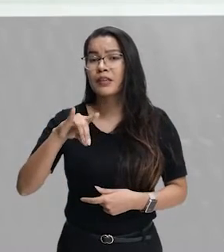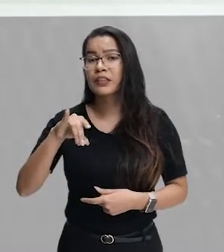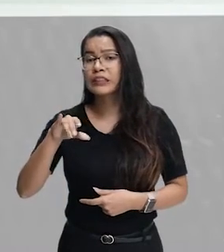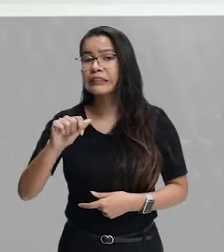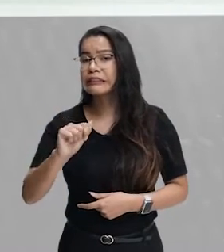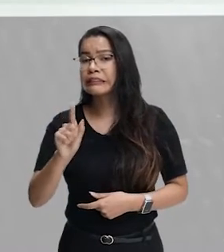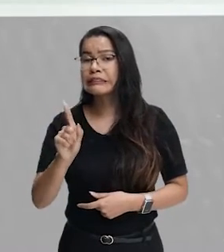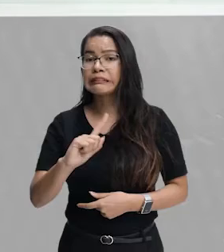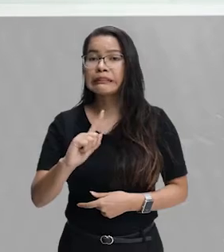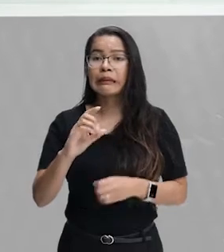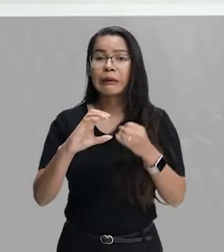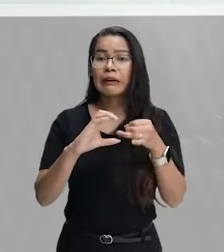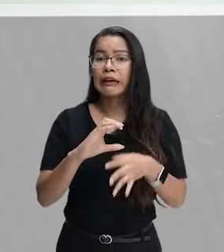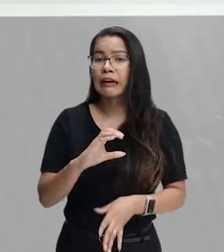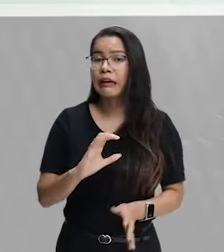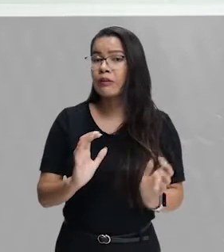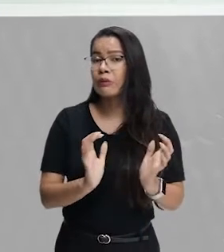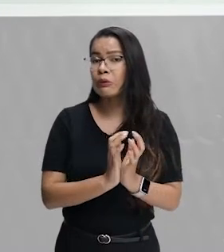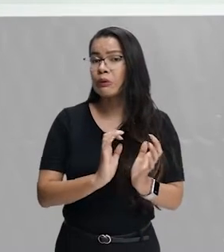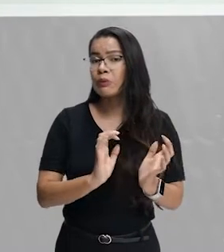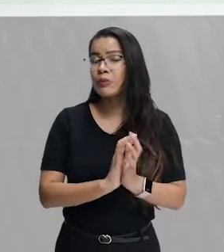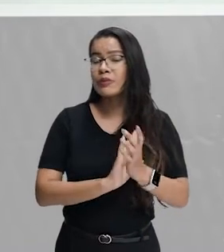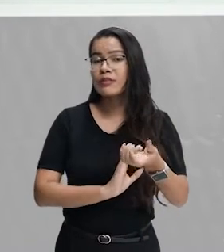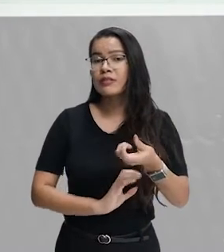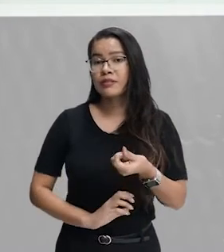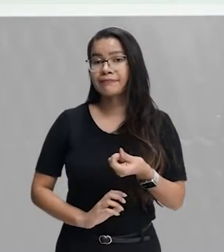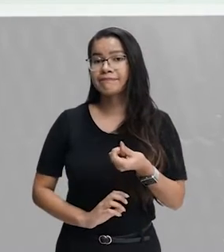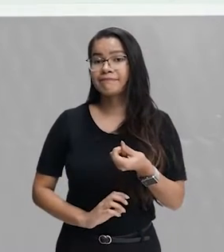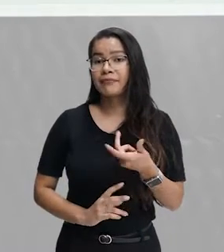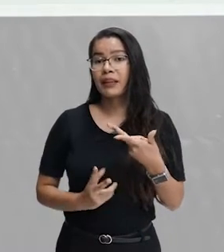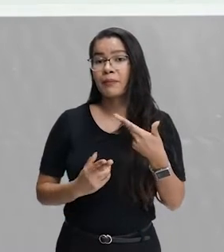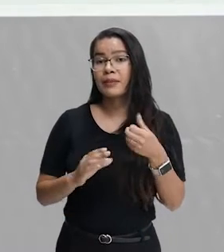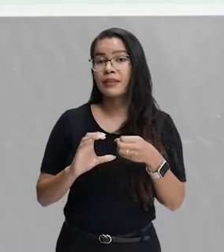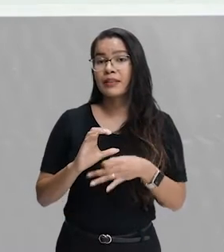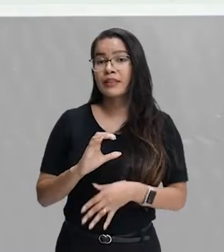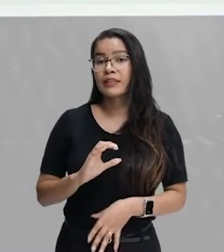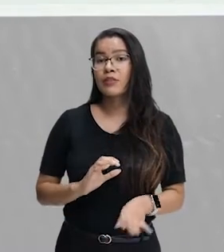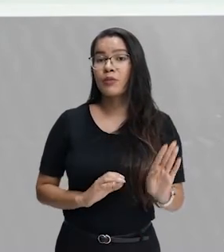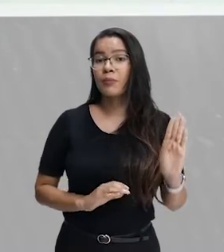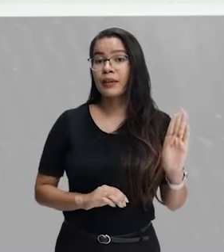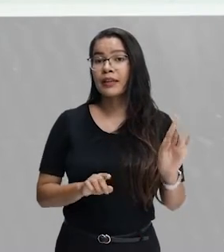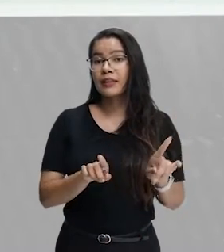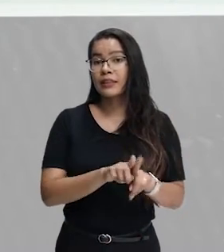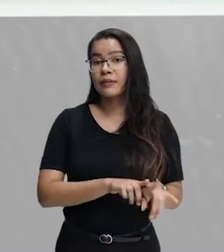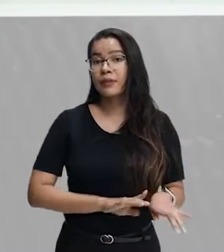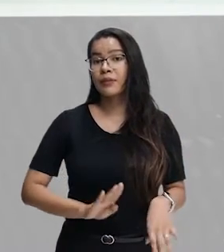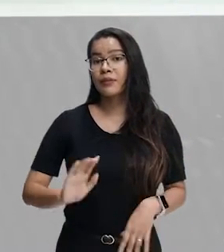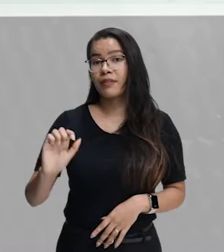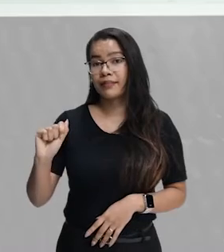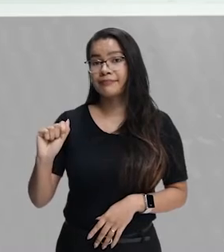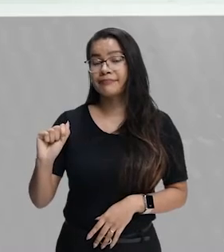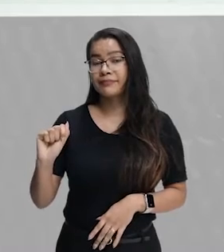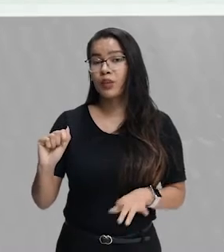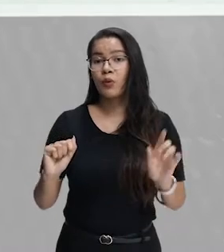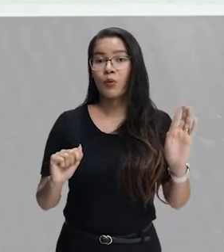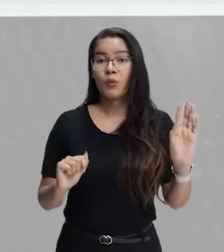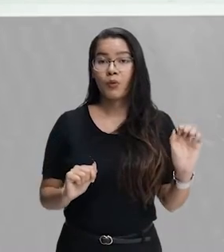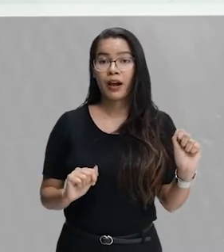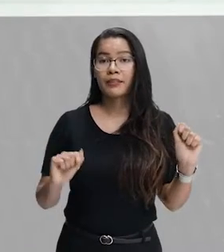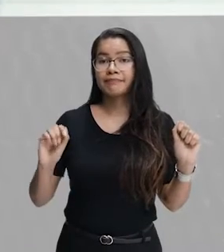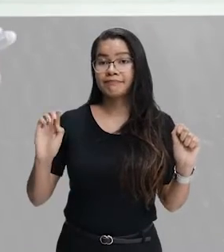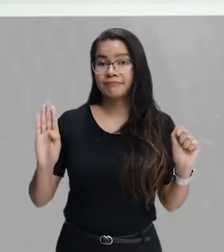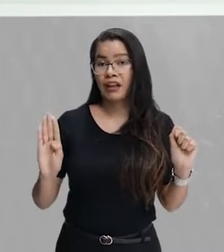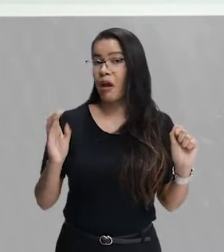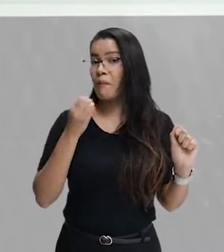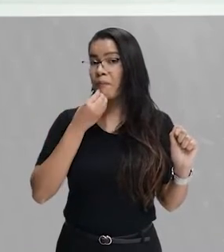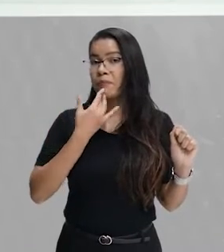ela não caracteriza esse grupo C. Embora ela caracterize o B e caracterize o A. Tá? O A e o B, beleza. Ele